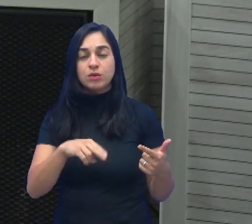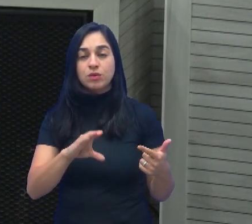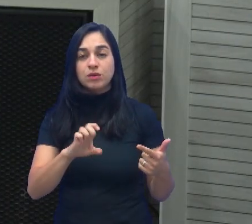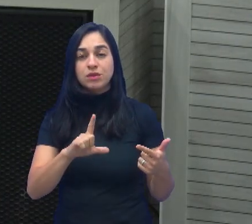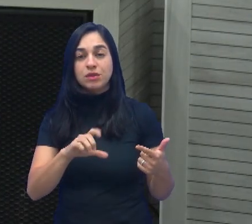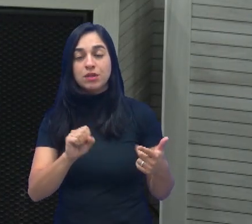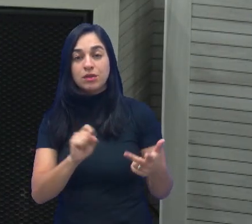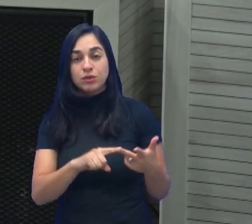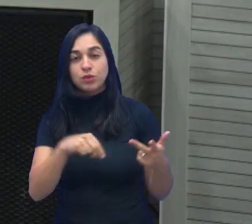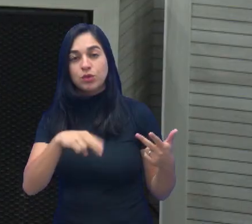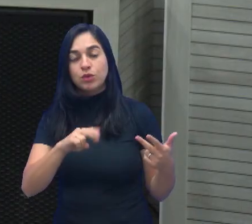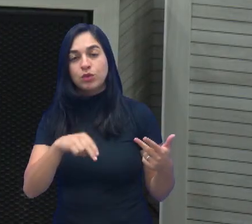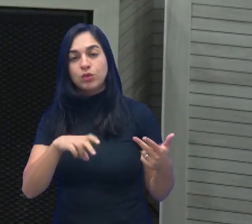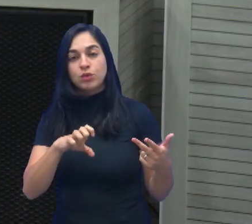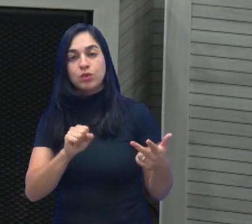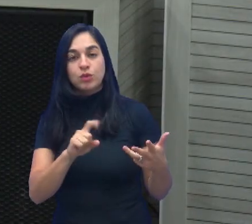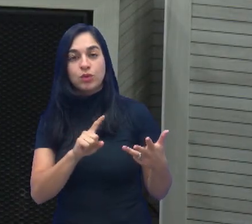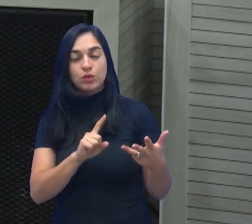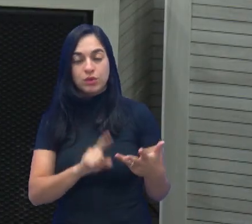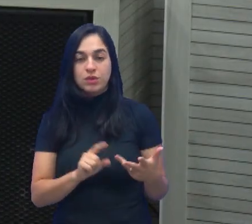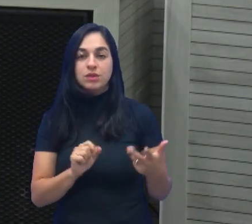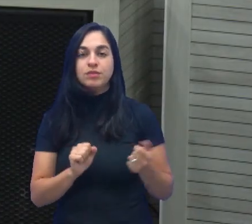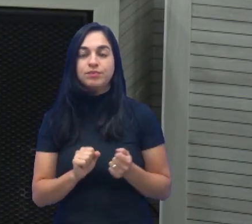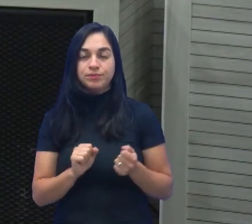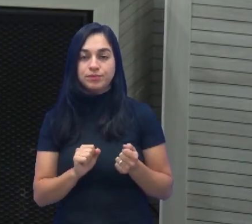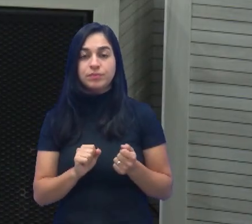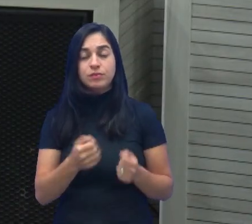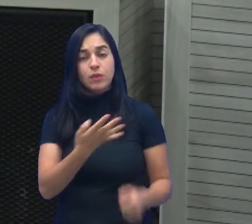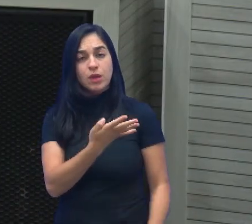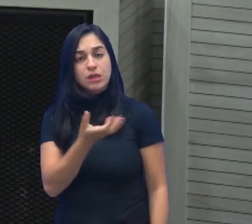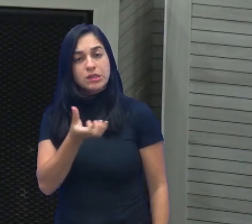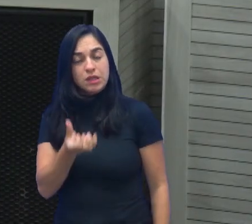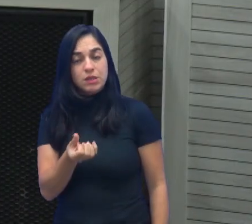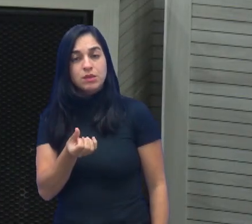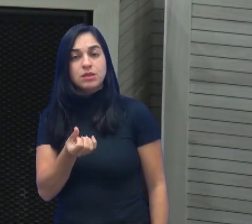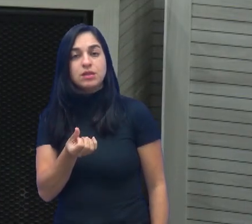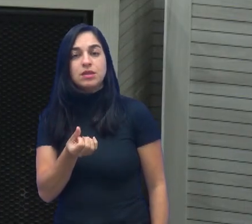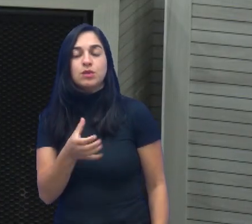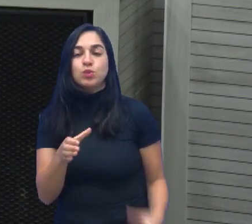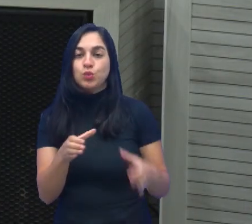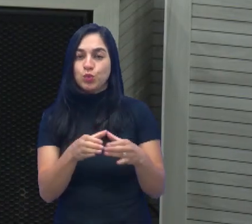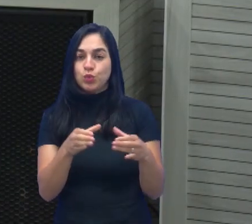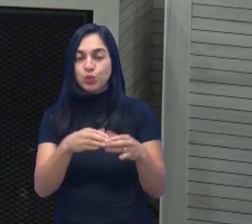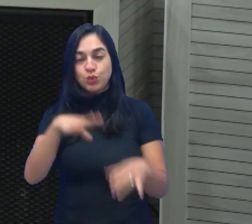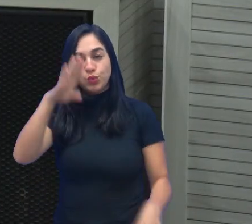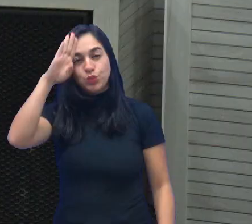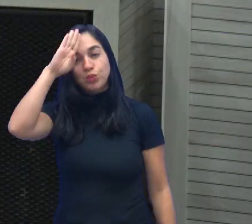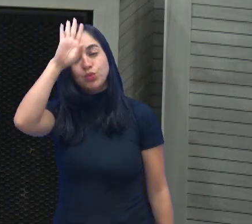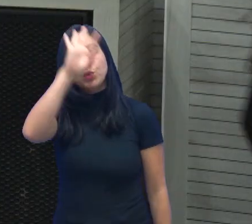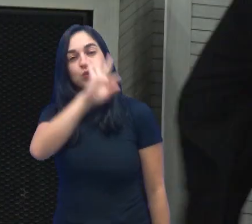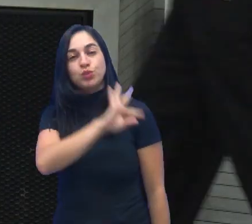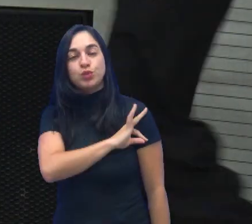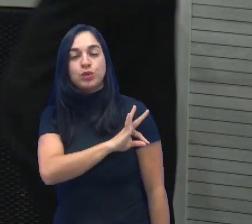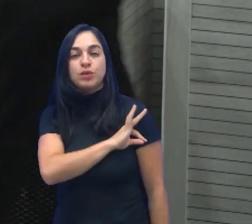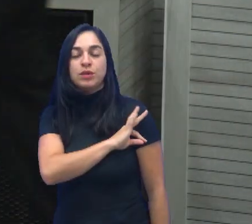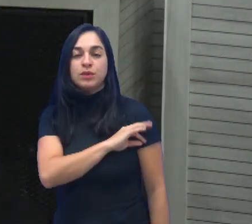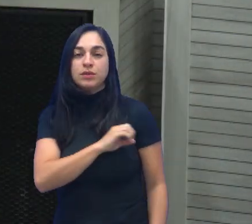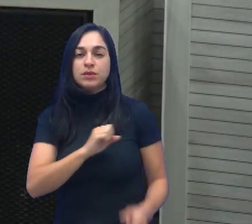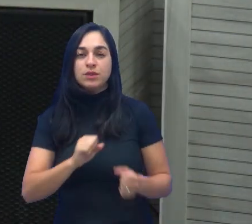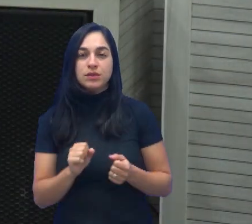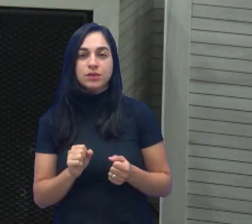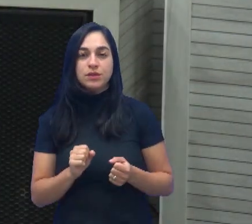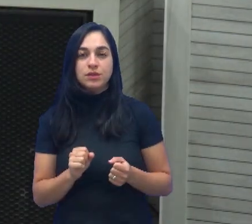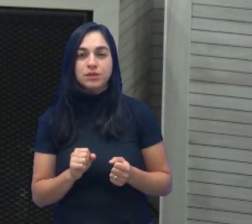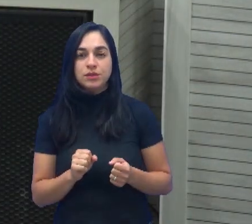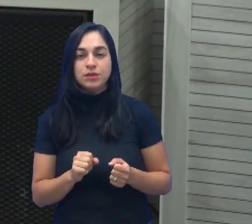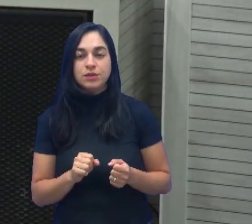da Força Tática do 46º Batalhão de Polícia Militar, bem como os guardas civis, GCM